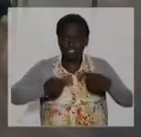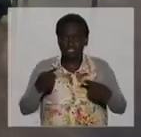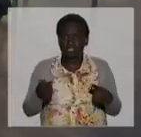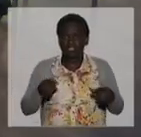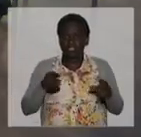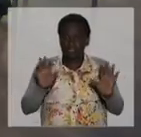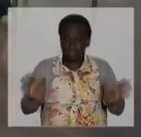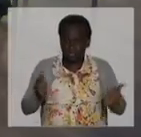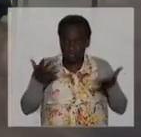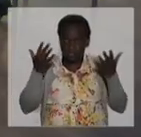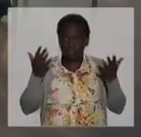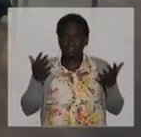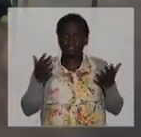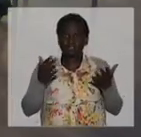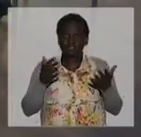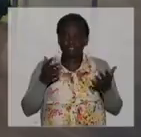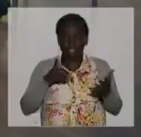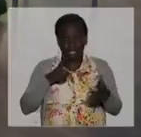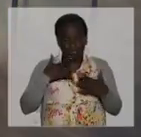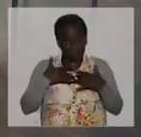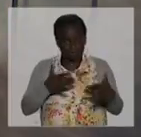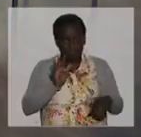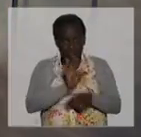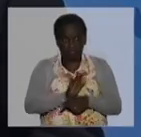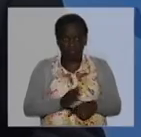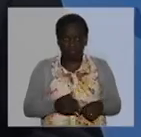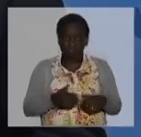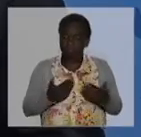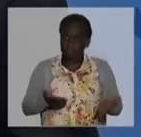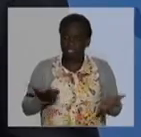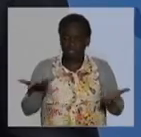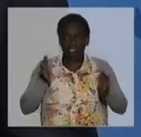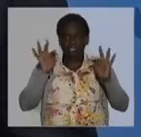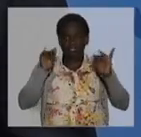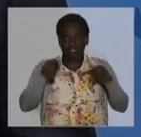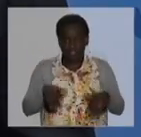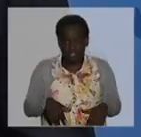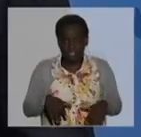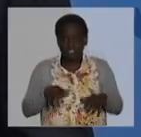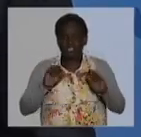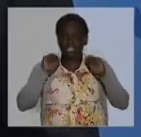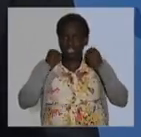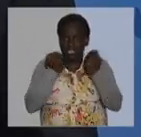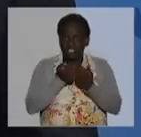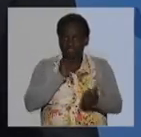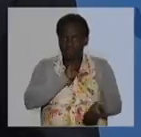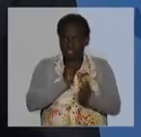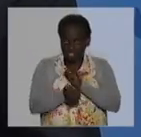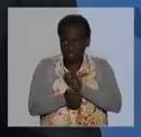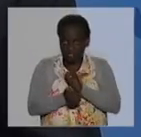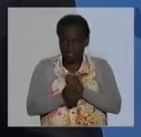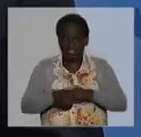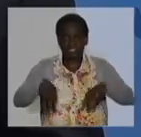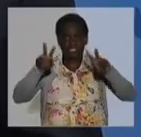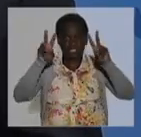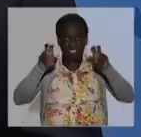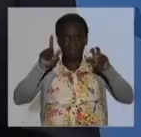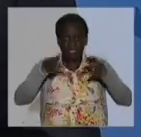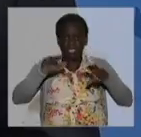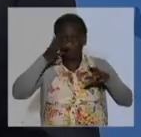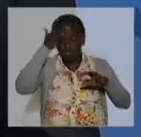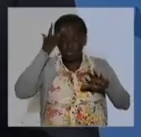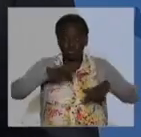conta, obviamente, com a nossa solidariedade. Muito bem, nós estamos chegando ao final do Arena Esportiva. O tema foi